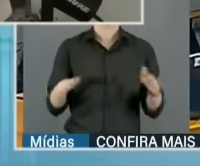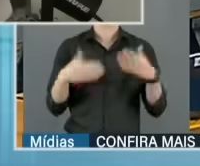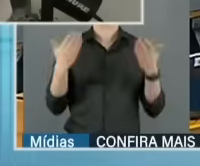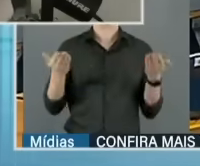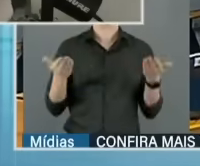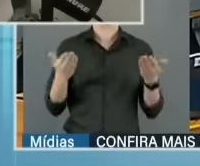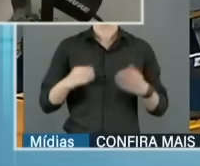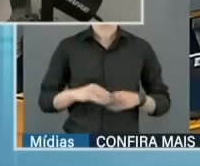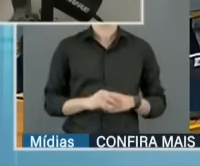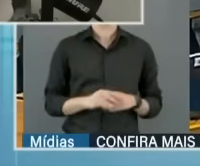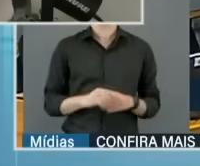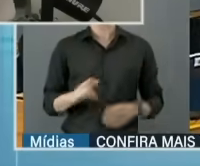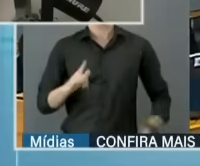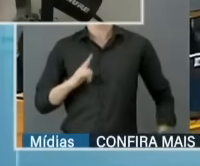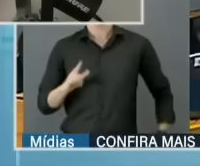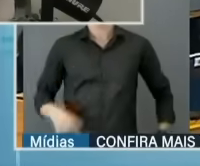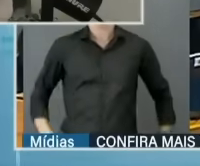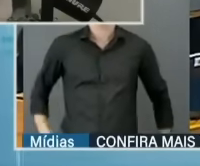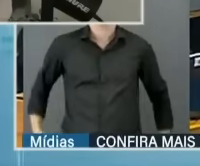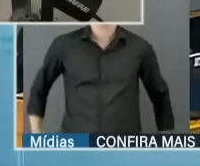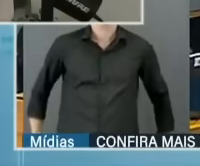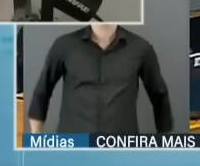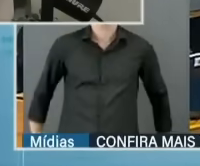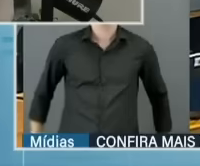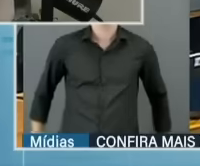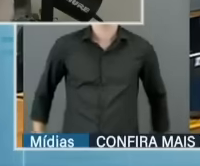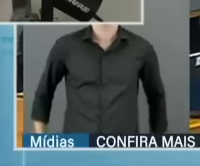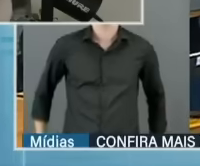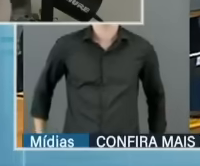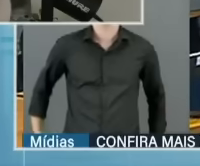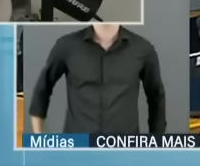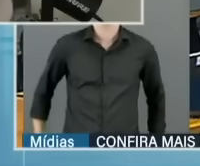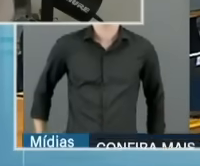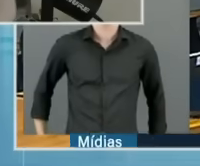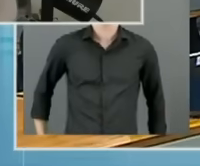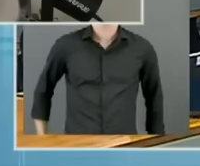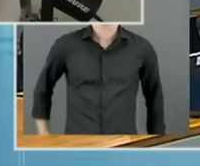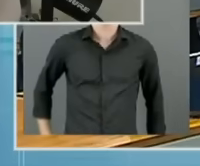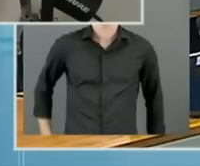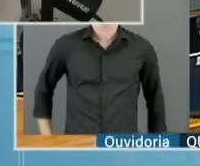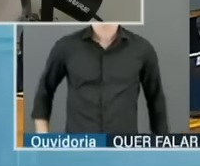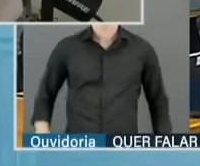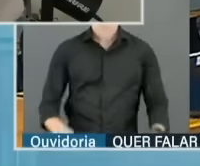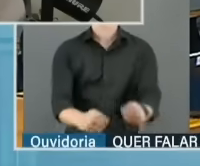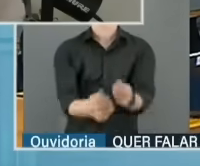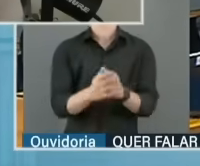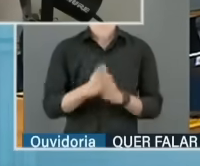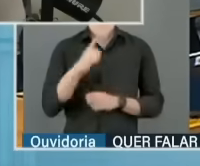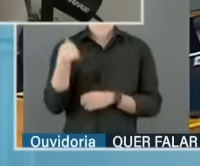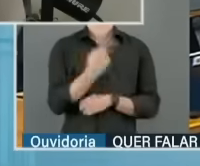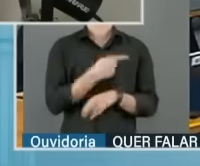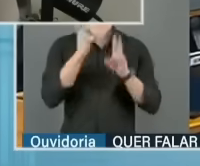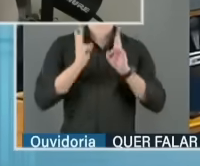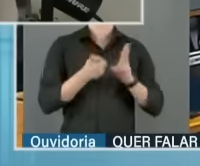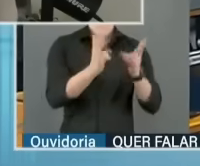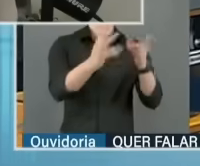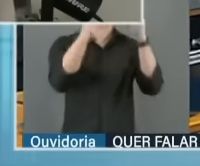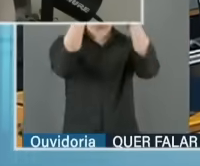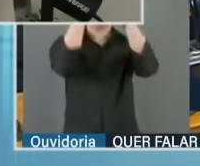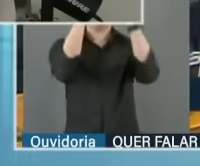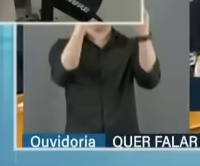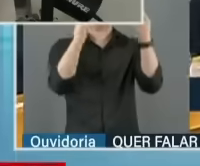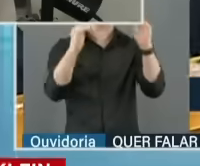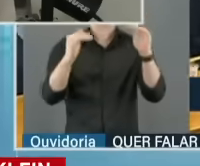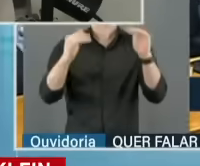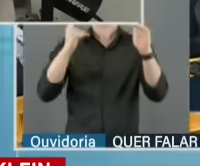câmeras de segurança, algumas coisas que haviam solicitado para o ministro Flávio Dino, ministro da Justiça, e ainda não tinham sido entregues, né?